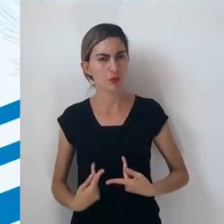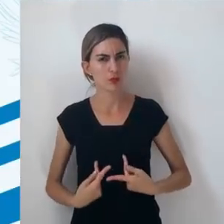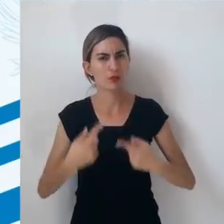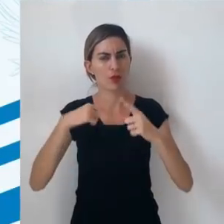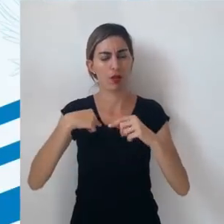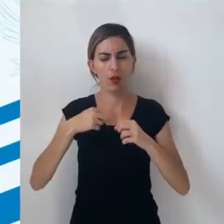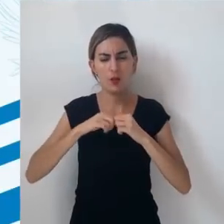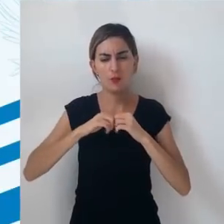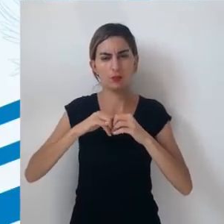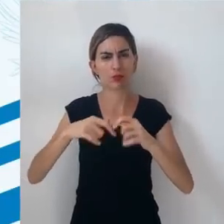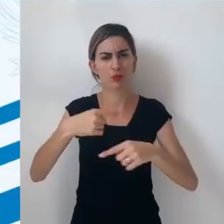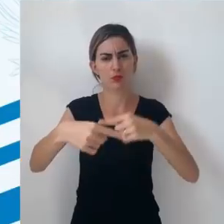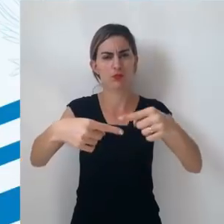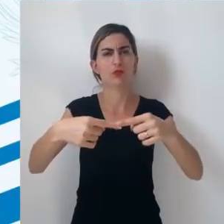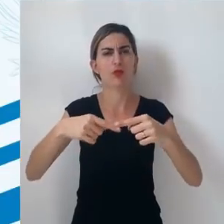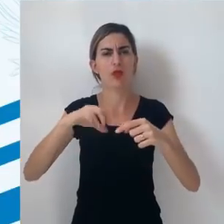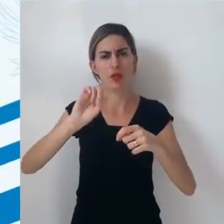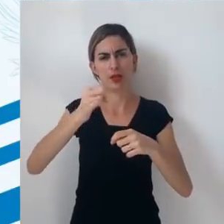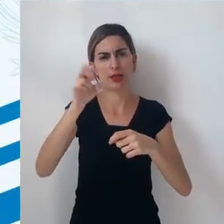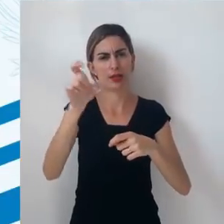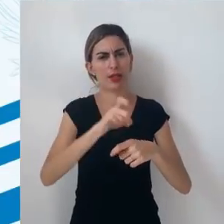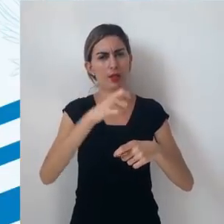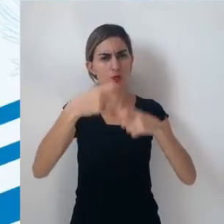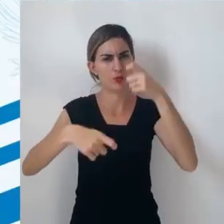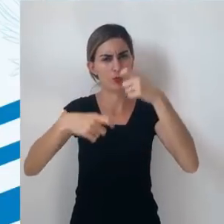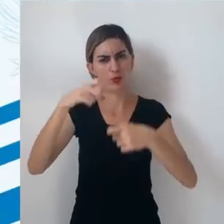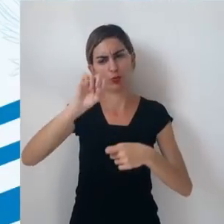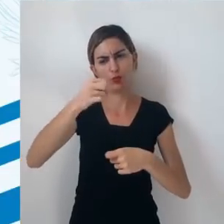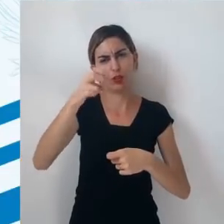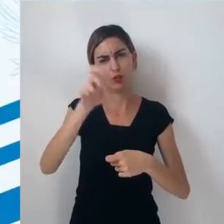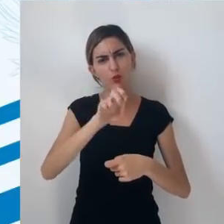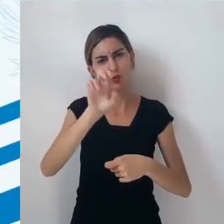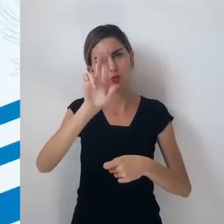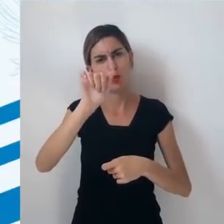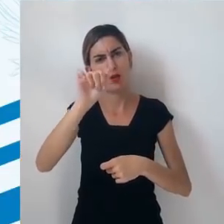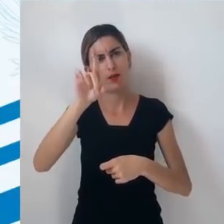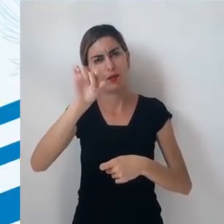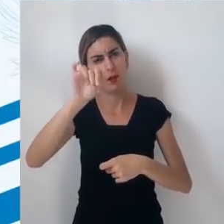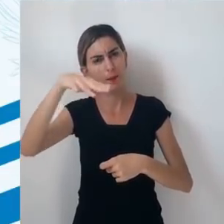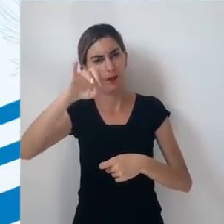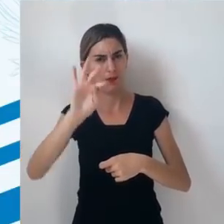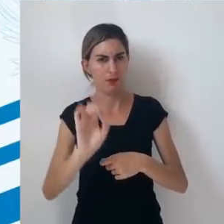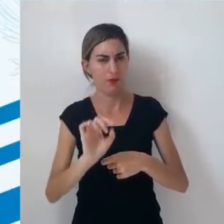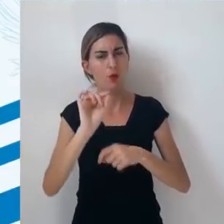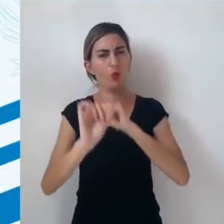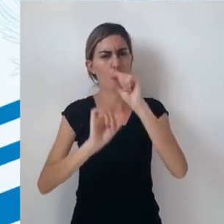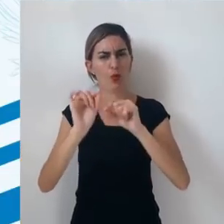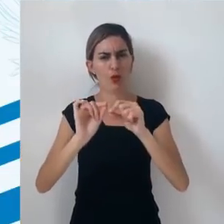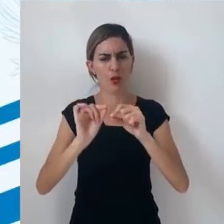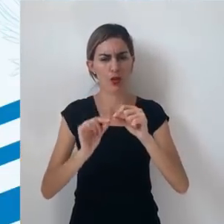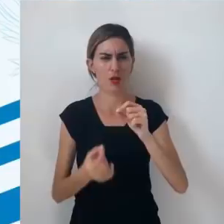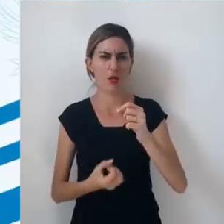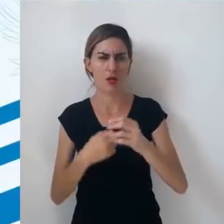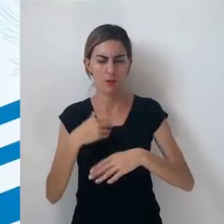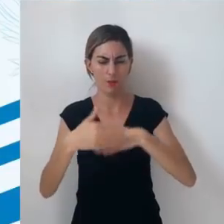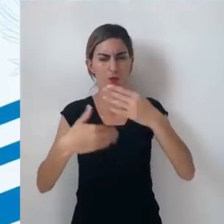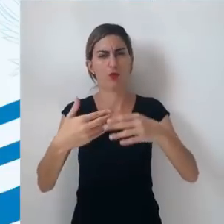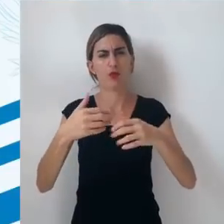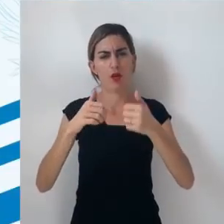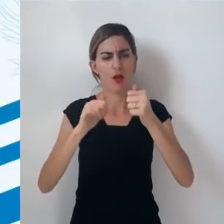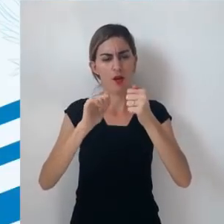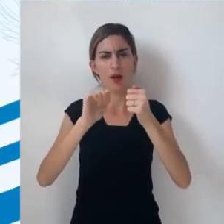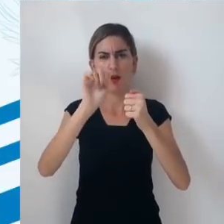humana, ela vai se reproduzir sexuadamente. Sabemos que sobre reprodução, a gente tem a